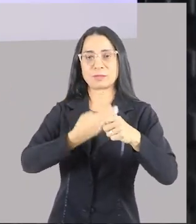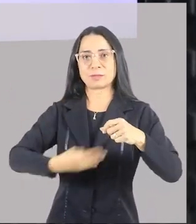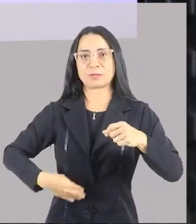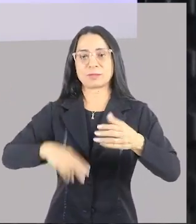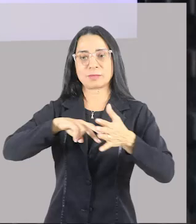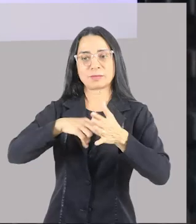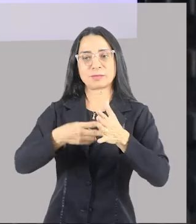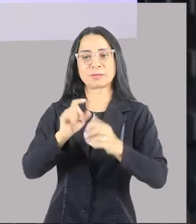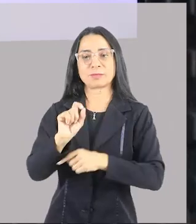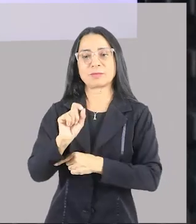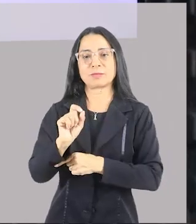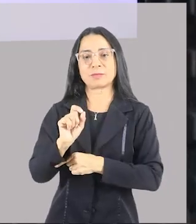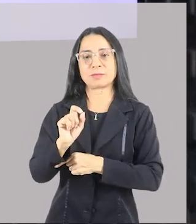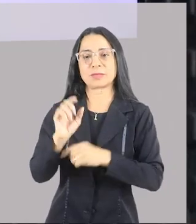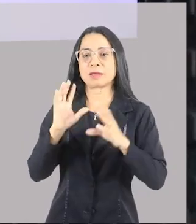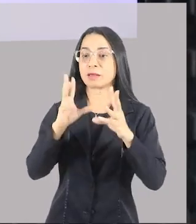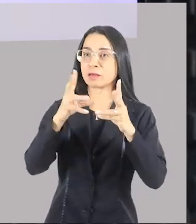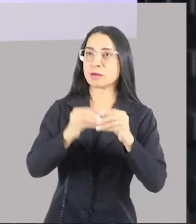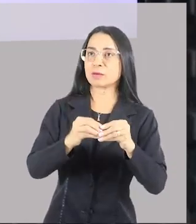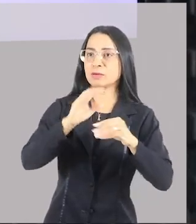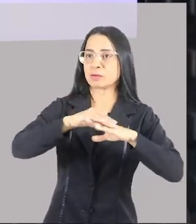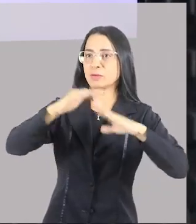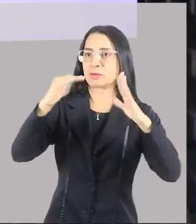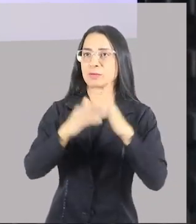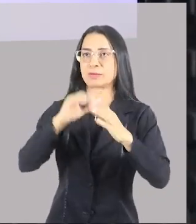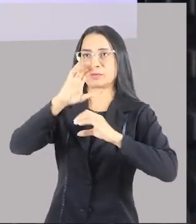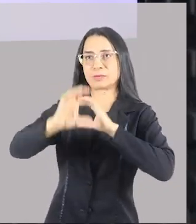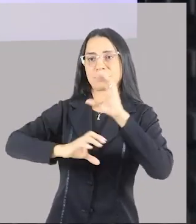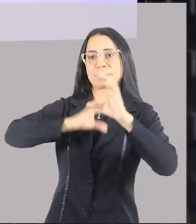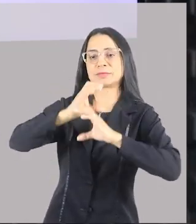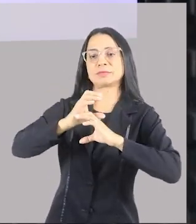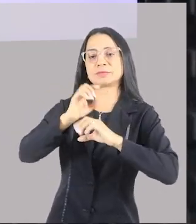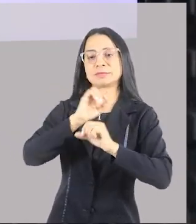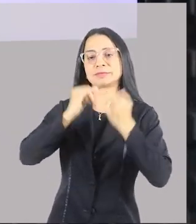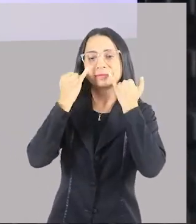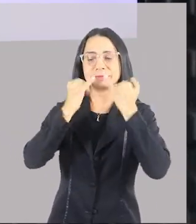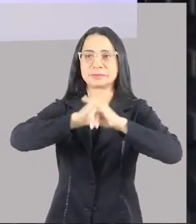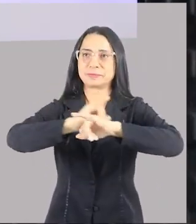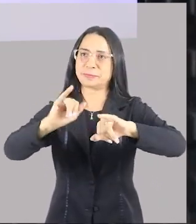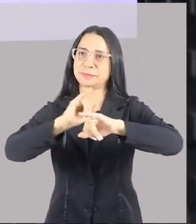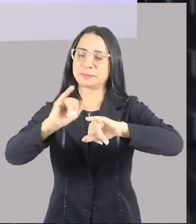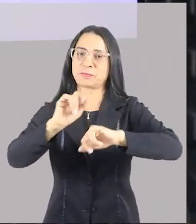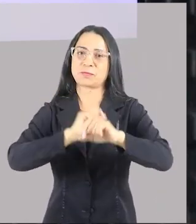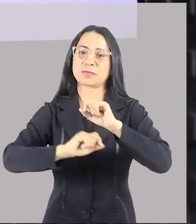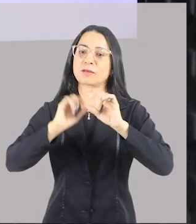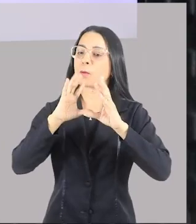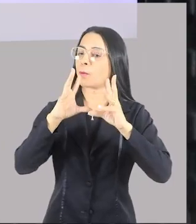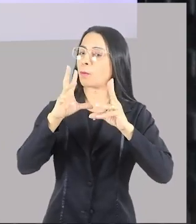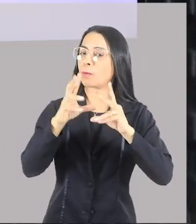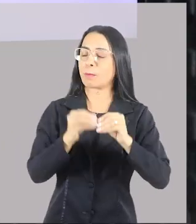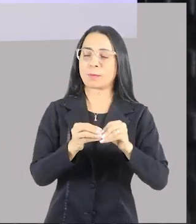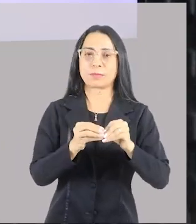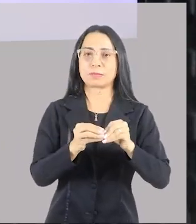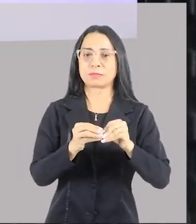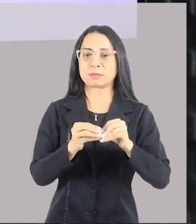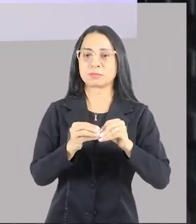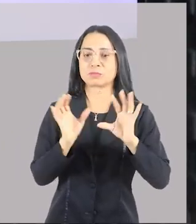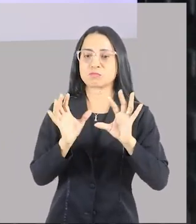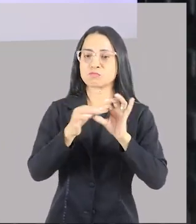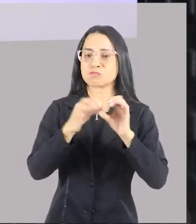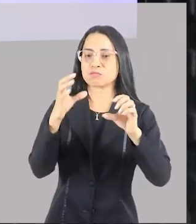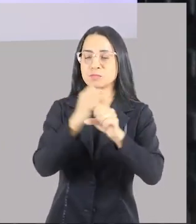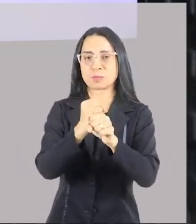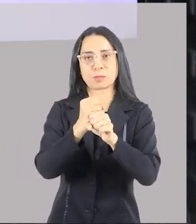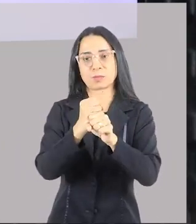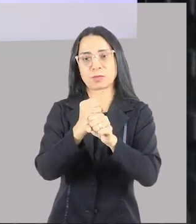quer dizer que o ato concluiu todo o ciclo de formação, que ele foi completo, todo esse ciclo, com todos